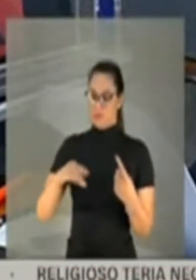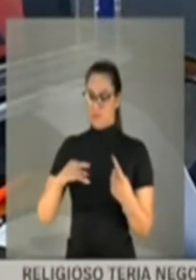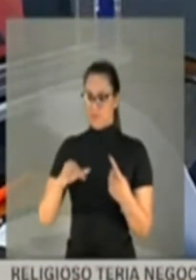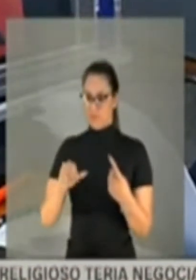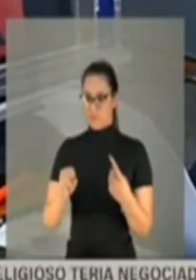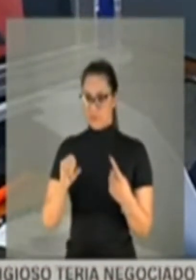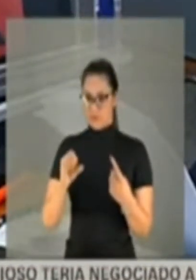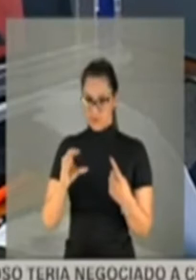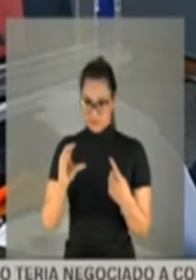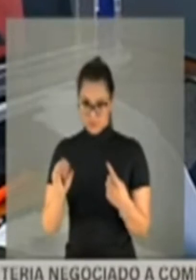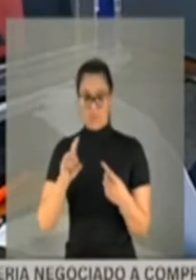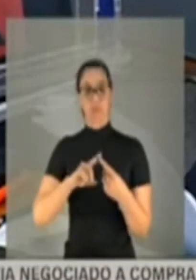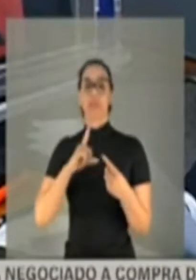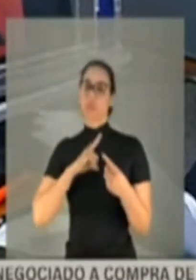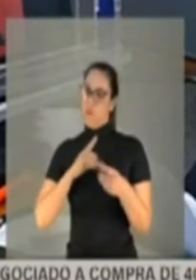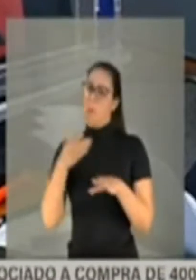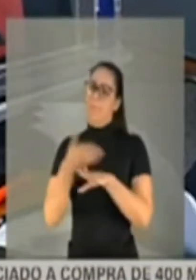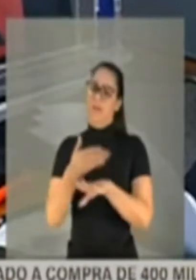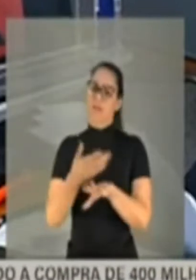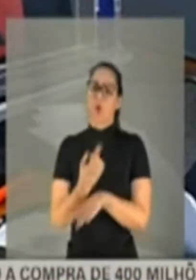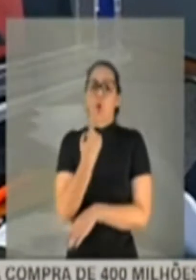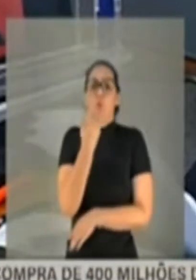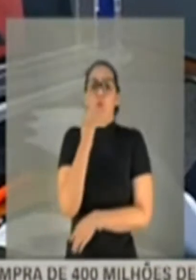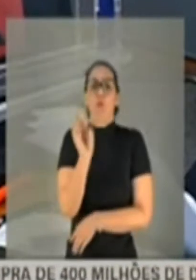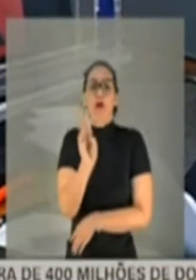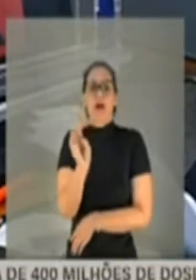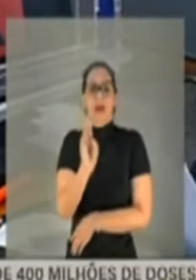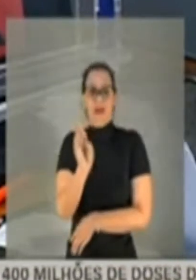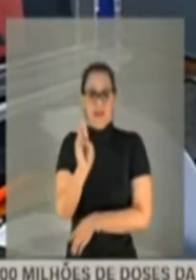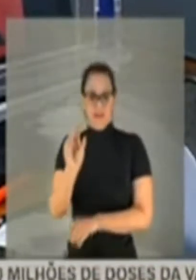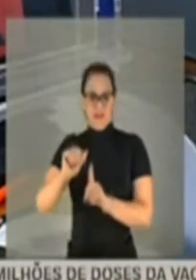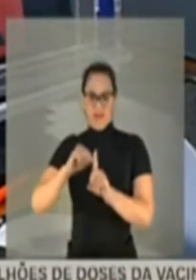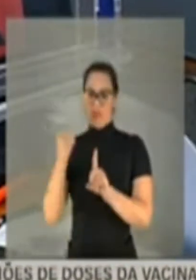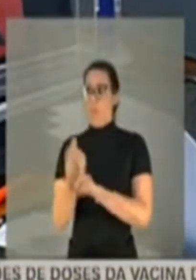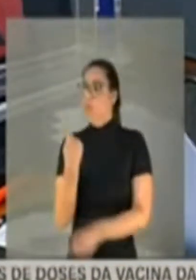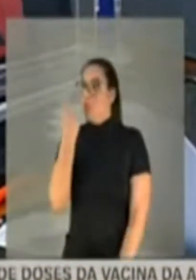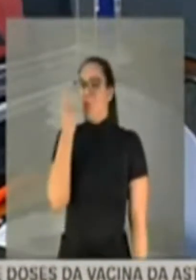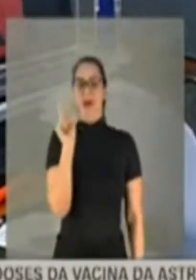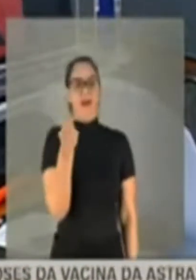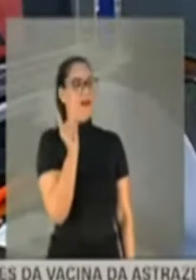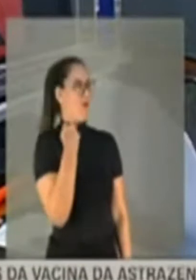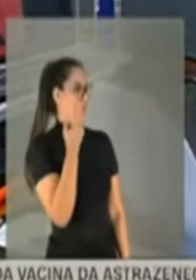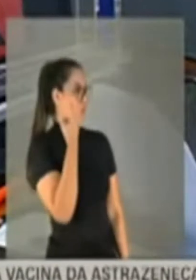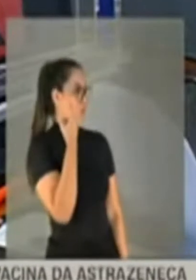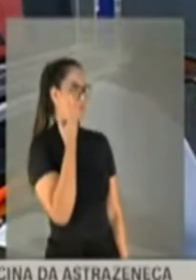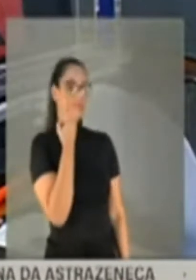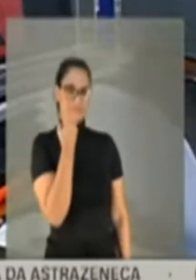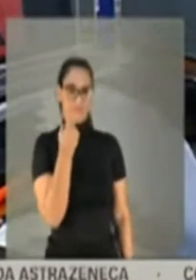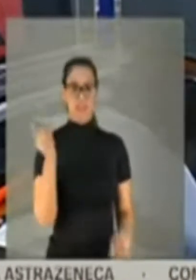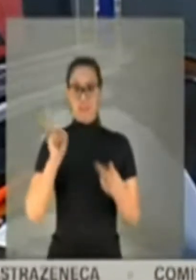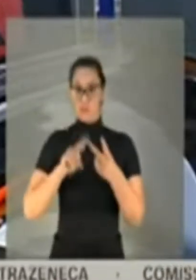Maximiniano, que ele tem uma participação de R$1 nessa sociedade. R$1.